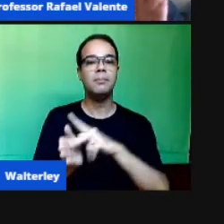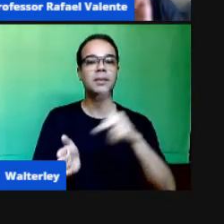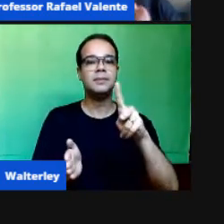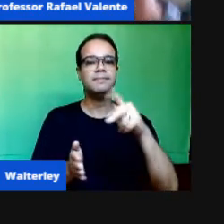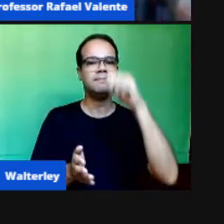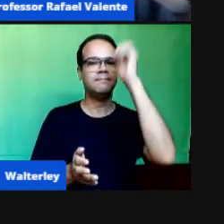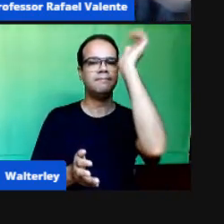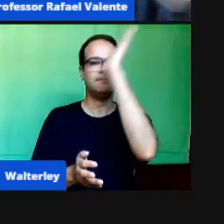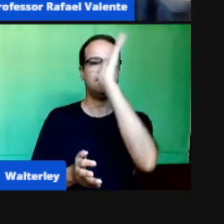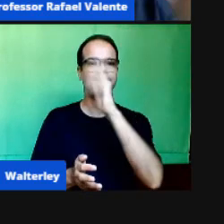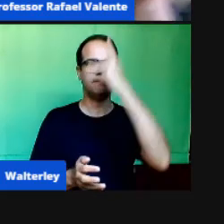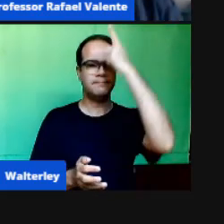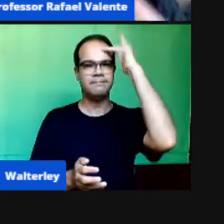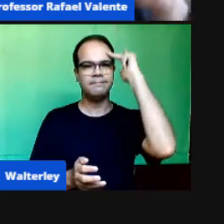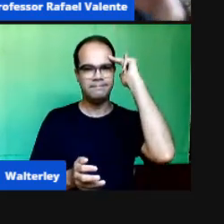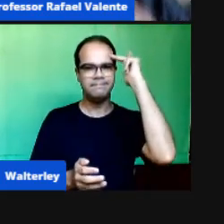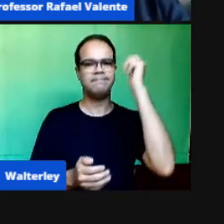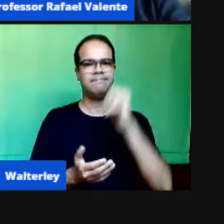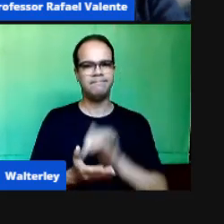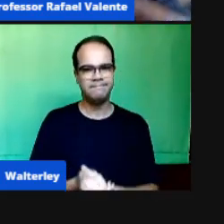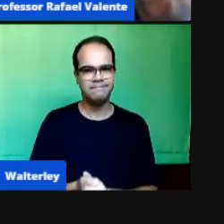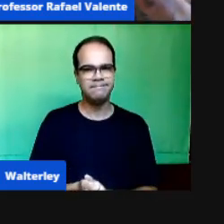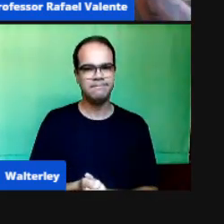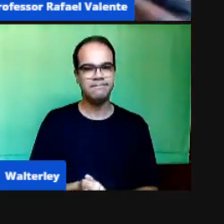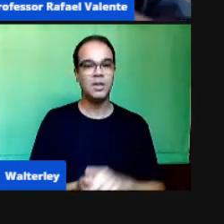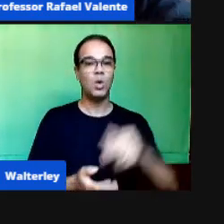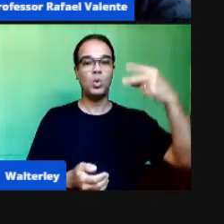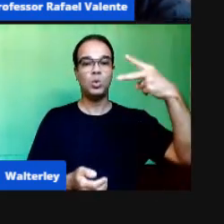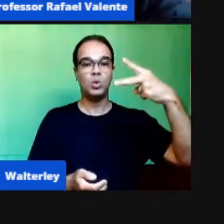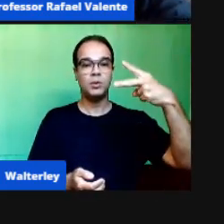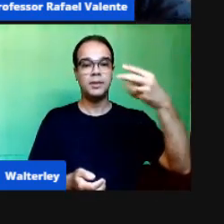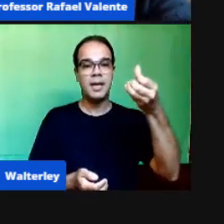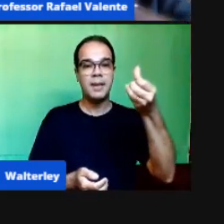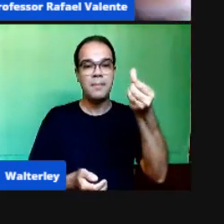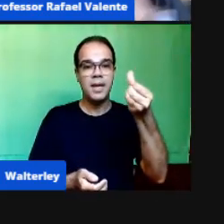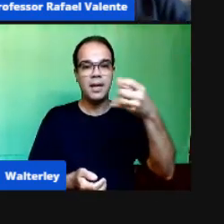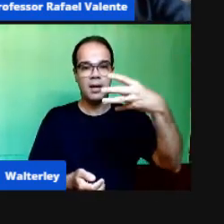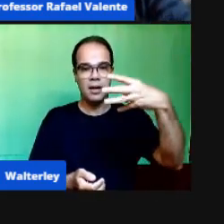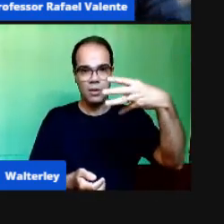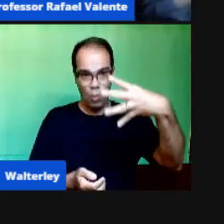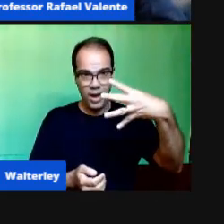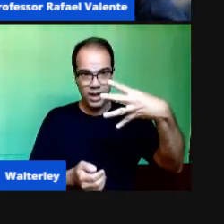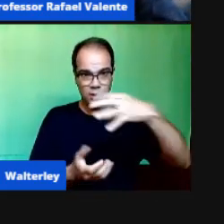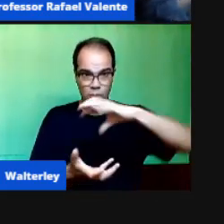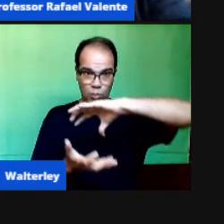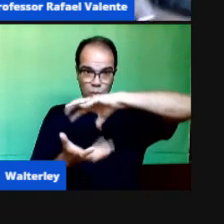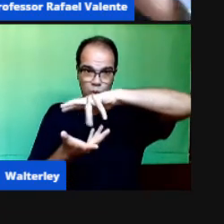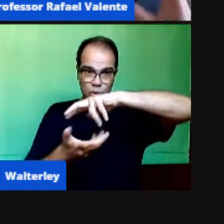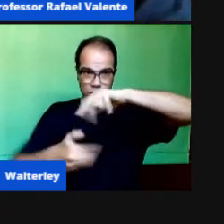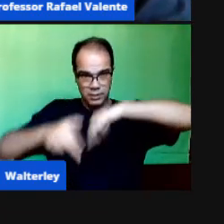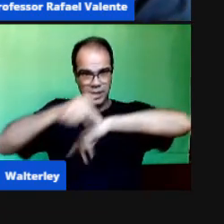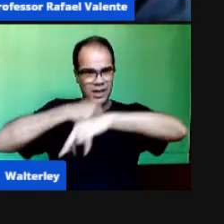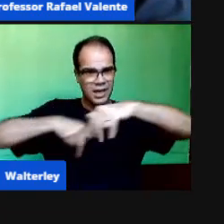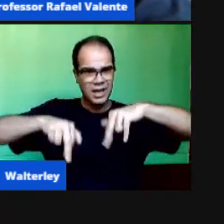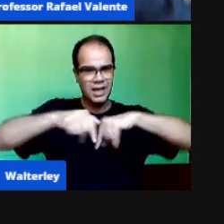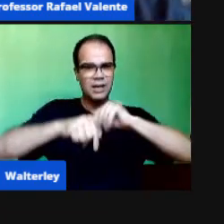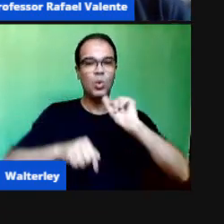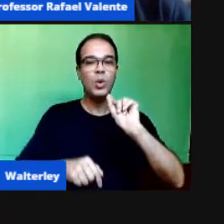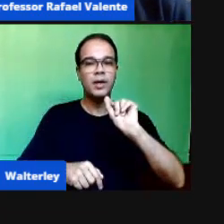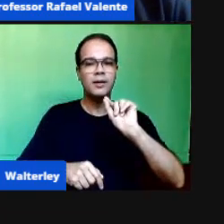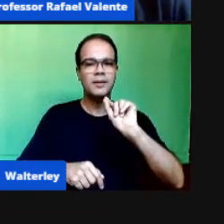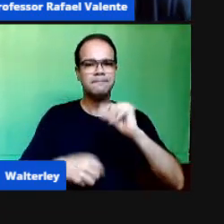264 milhões de pessoas no mundo sofrem de ansiedade. Dessas 264,